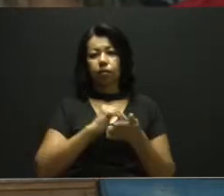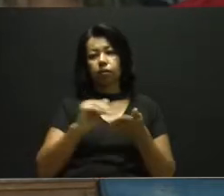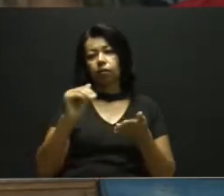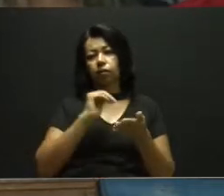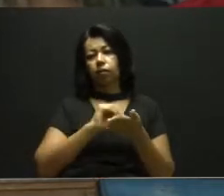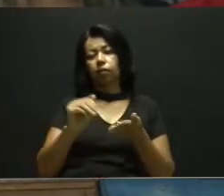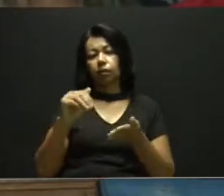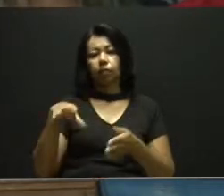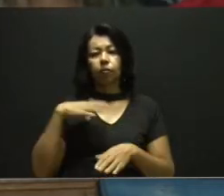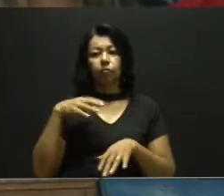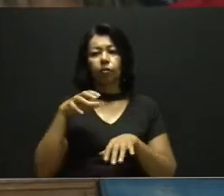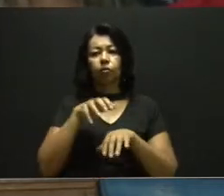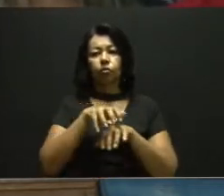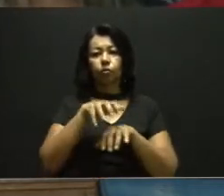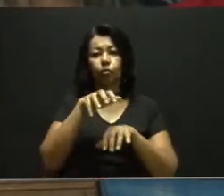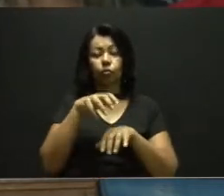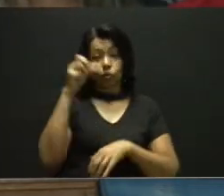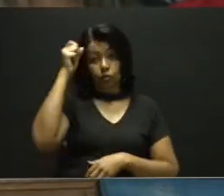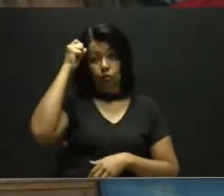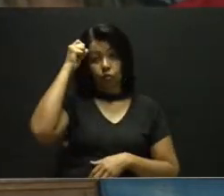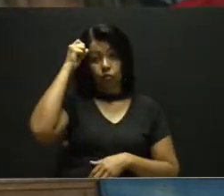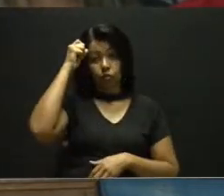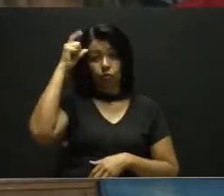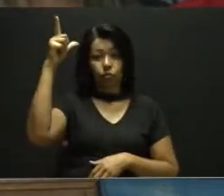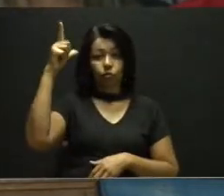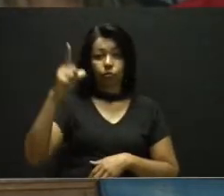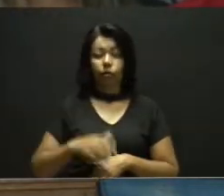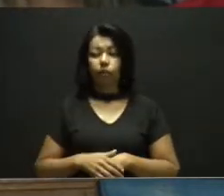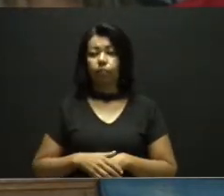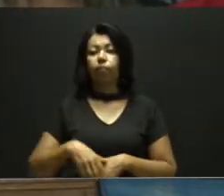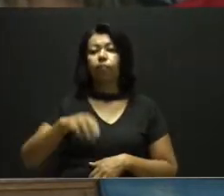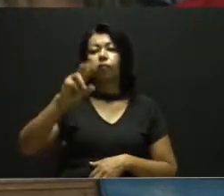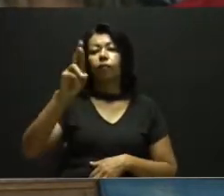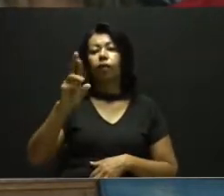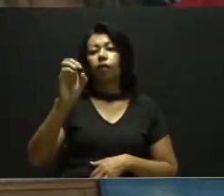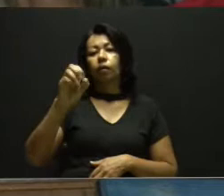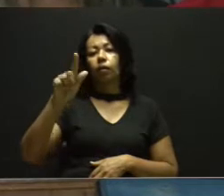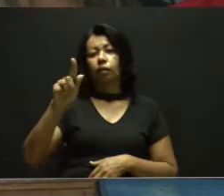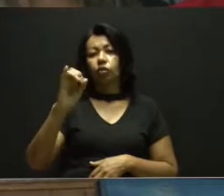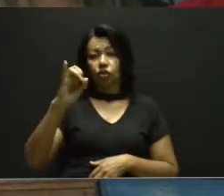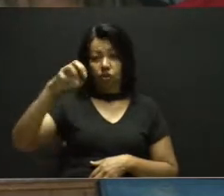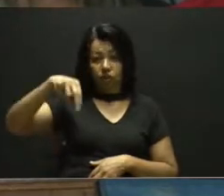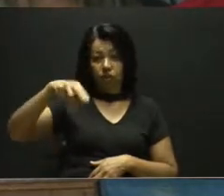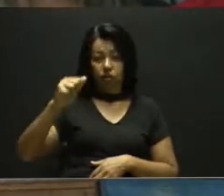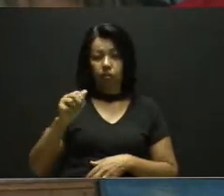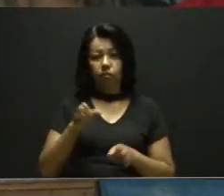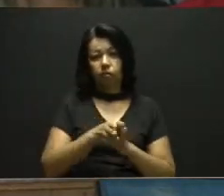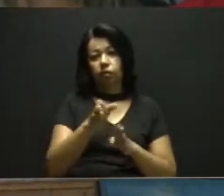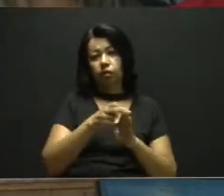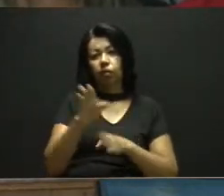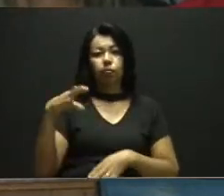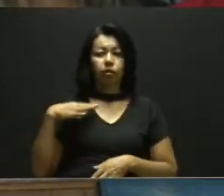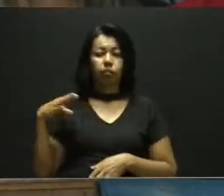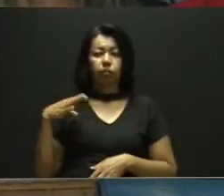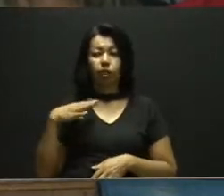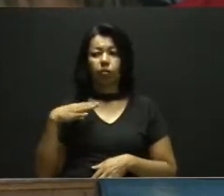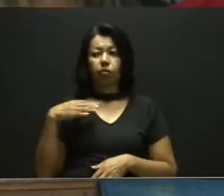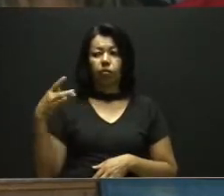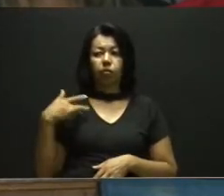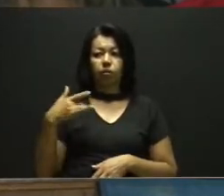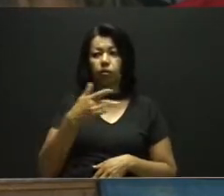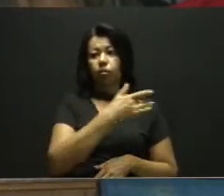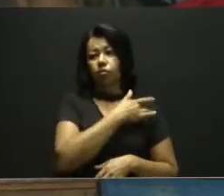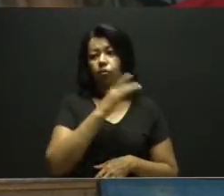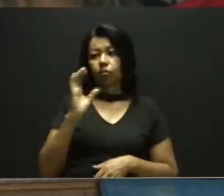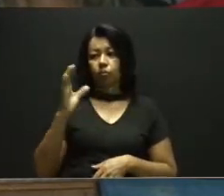cultura regina maria tira conselheira municipal de saúde de cubatão lembrando que este ato